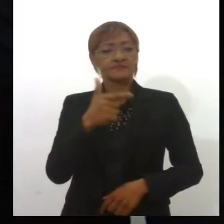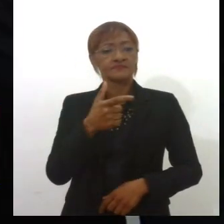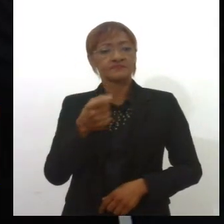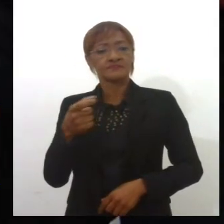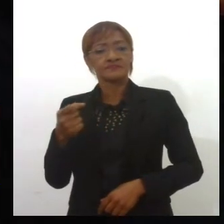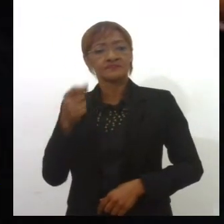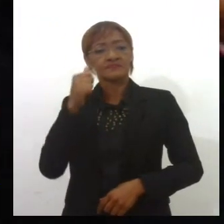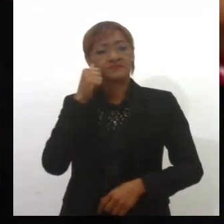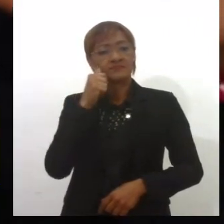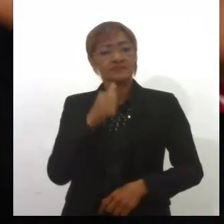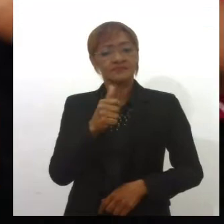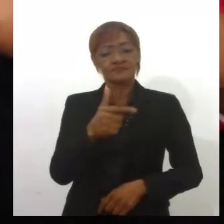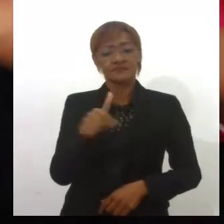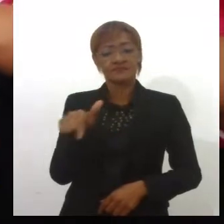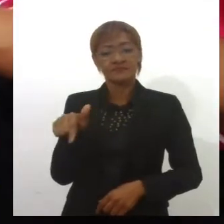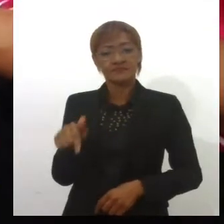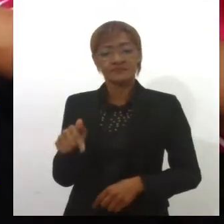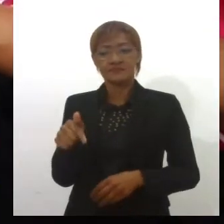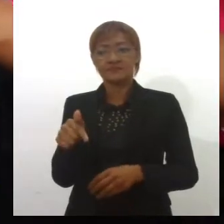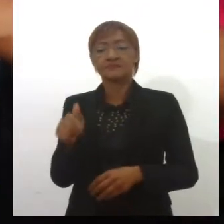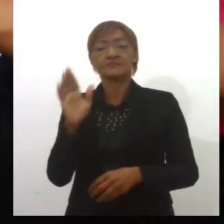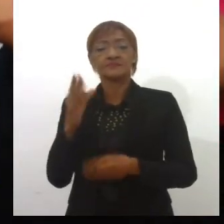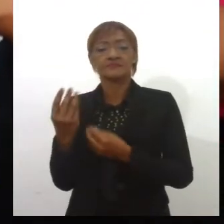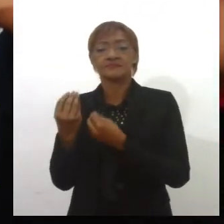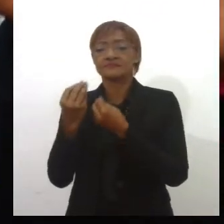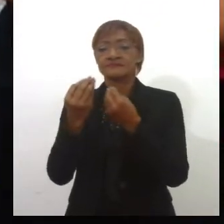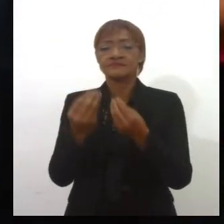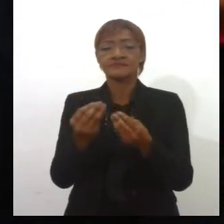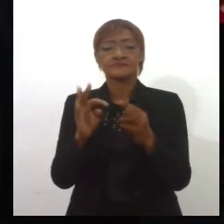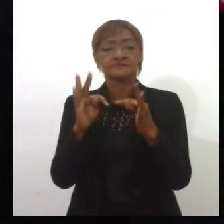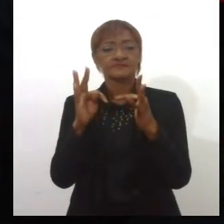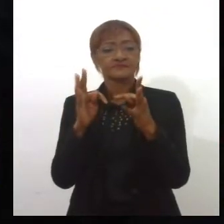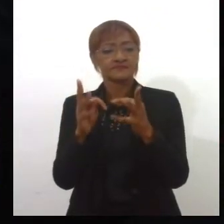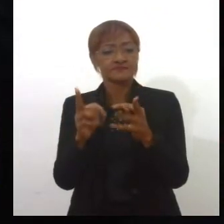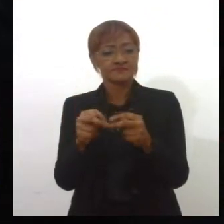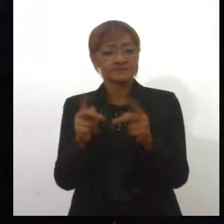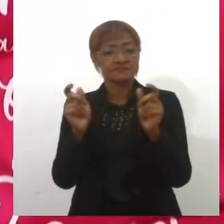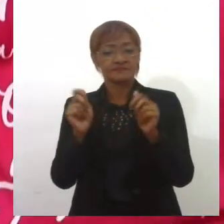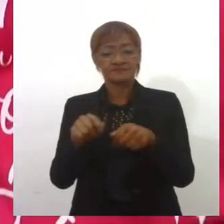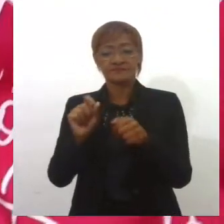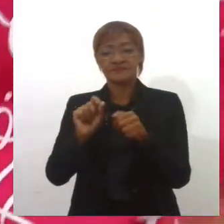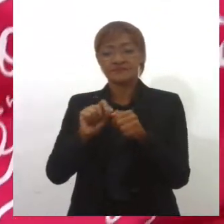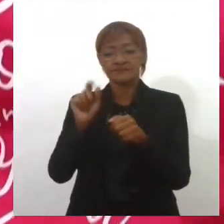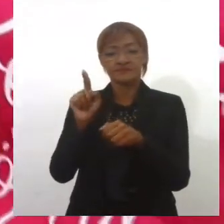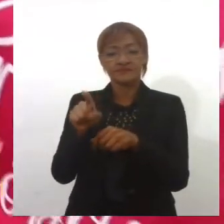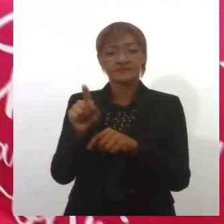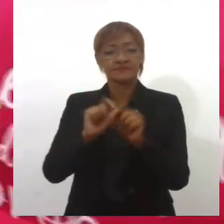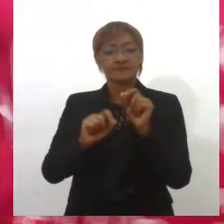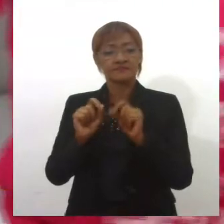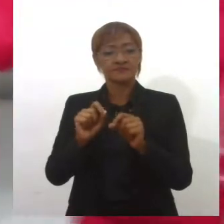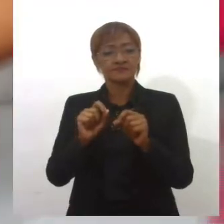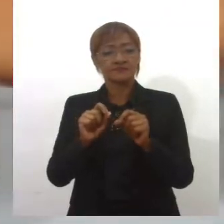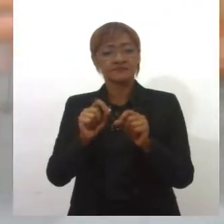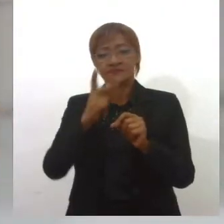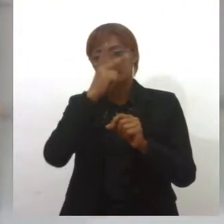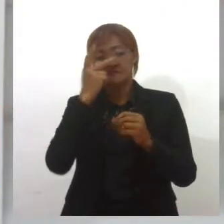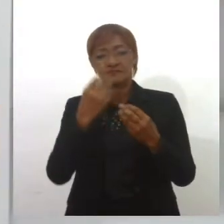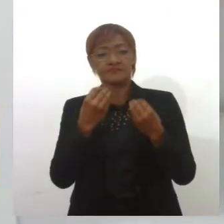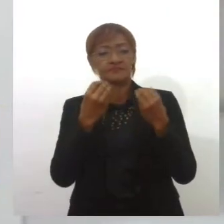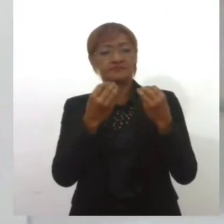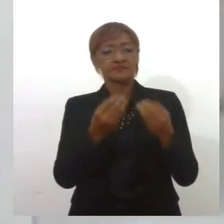e 27 perucas são doadas. Todas essas perucas só foram confeccionadas devido à doação de cabelos feita